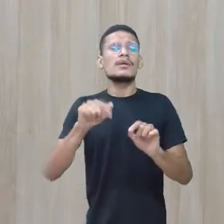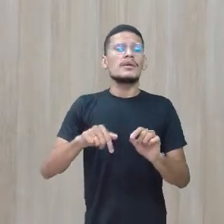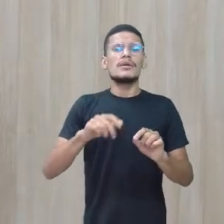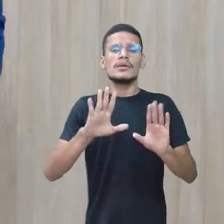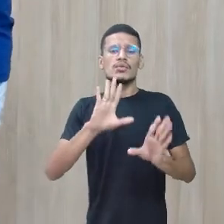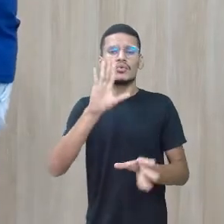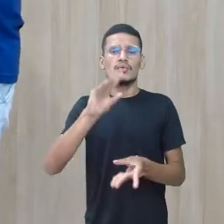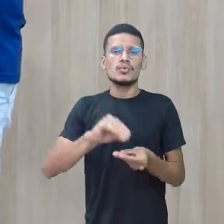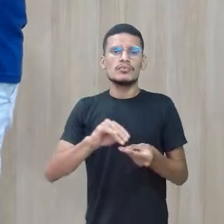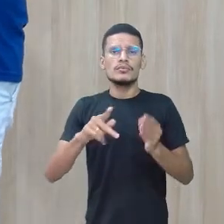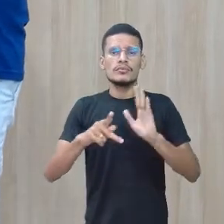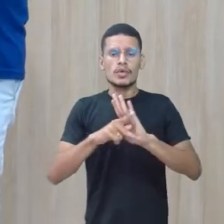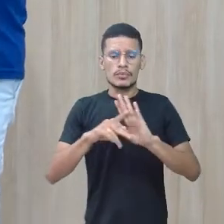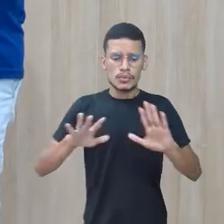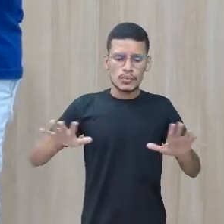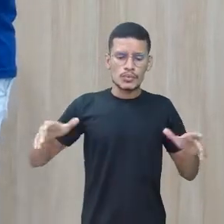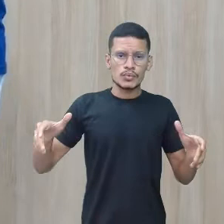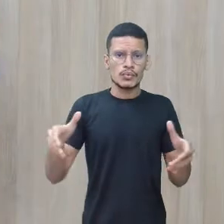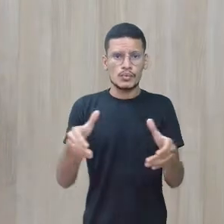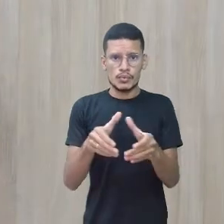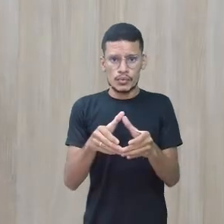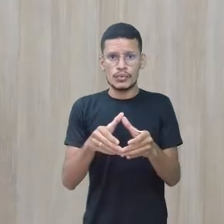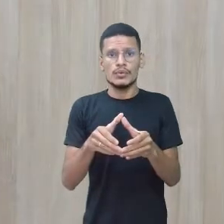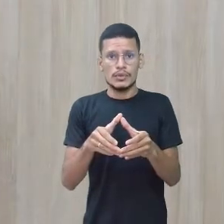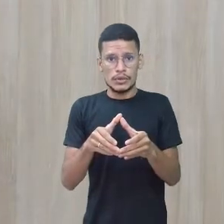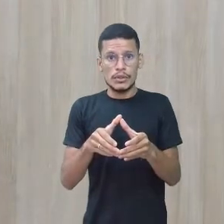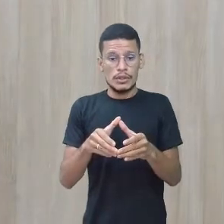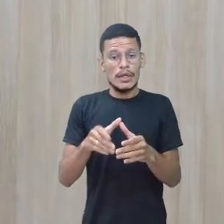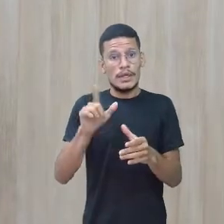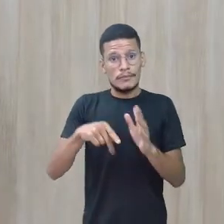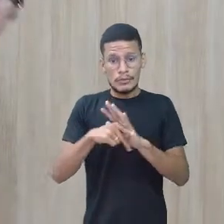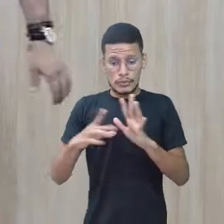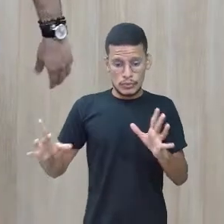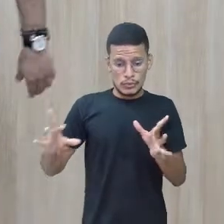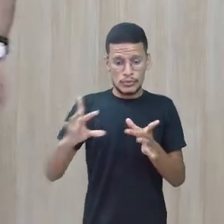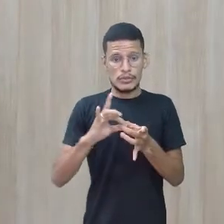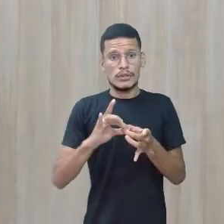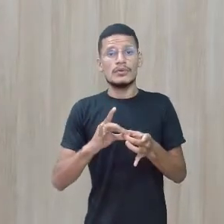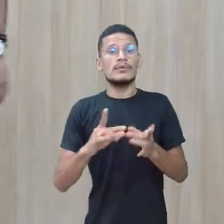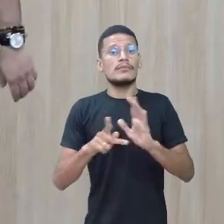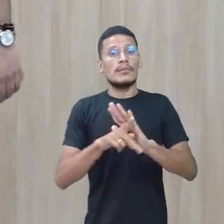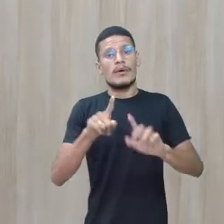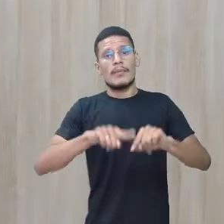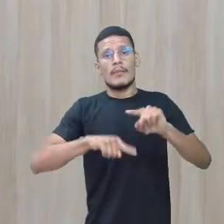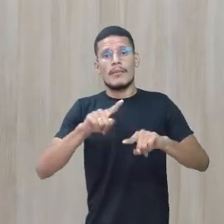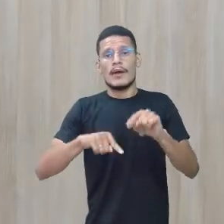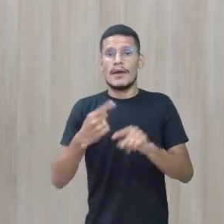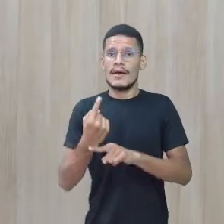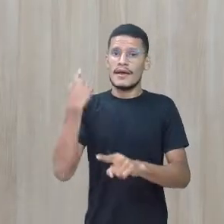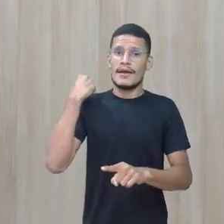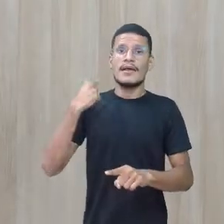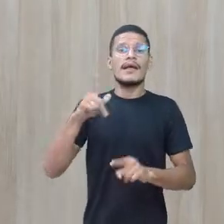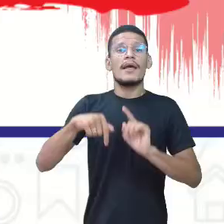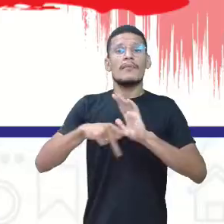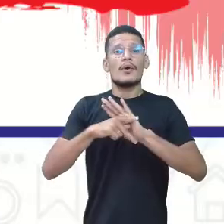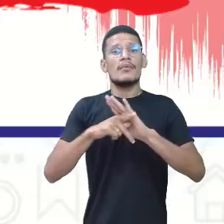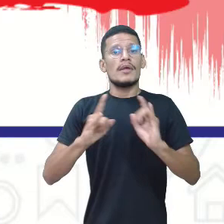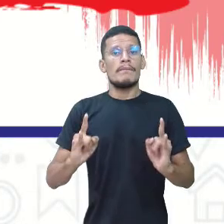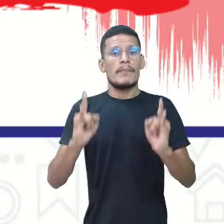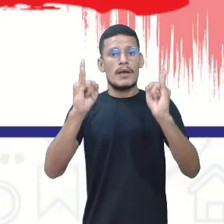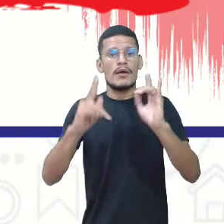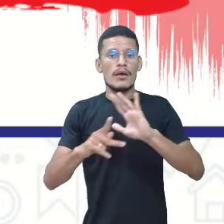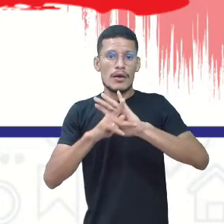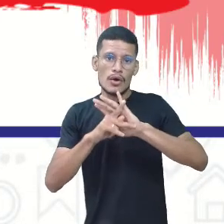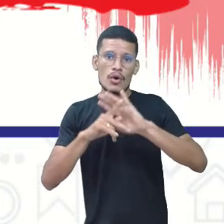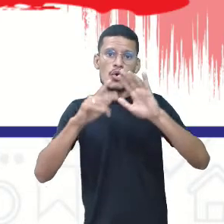um resumo, né, um conjunto aí, certo? A junção de elementos do antigo Império Romano, mais